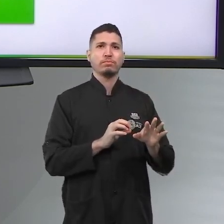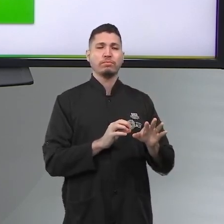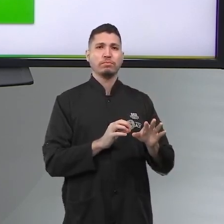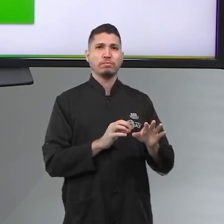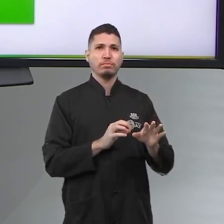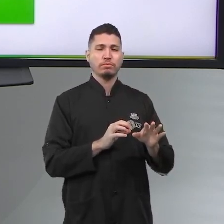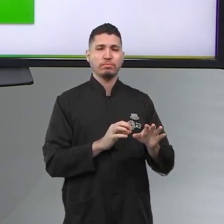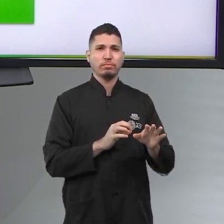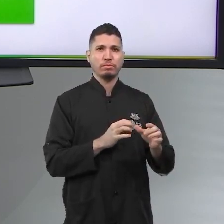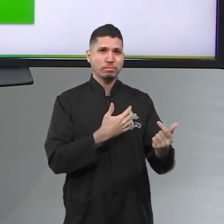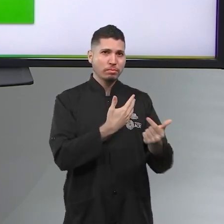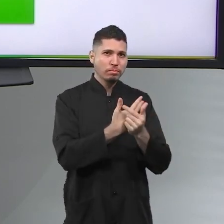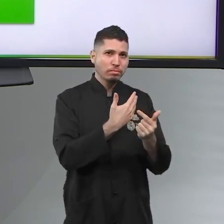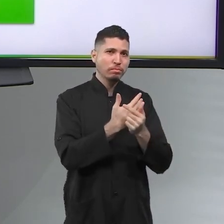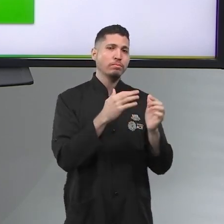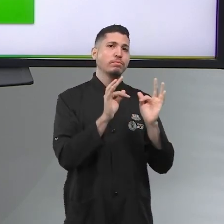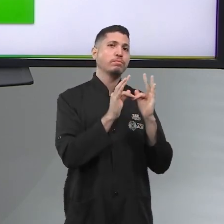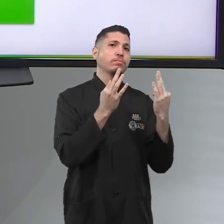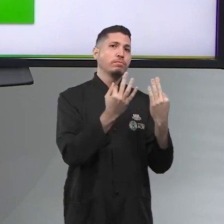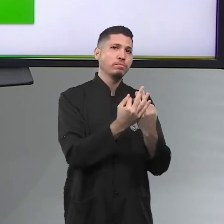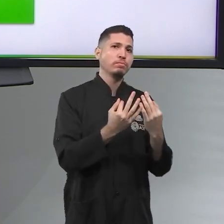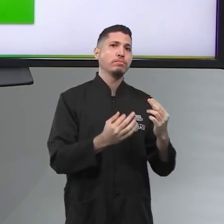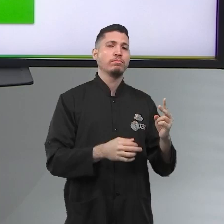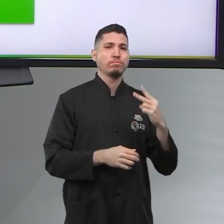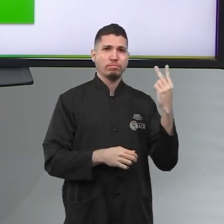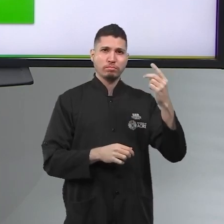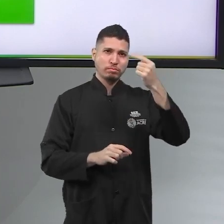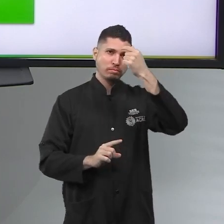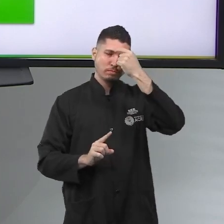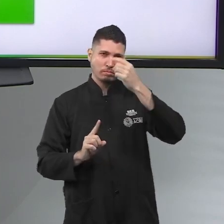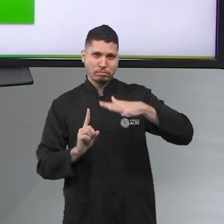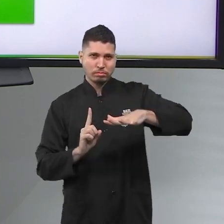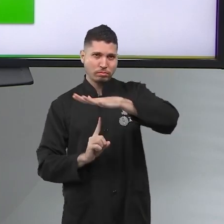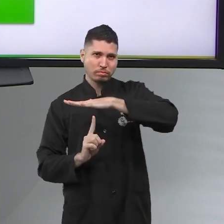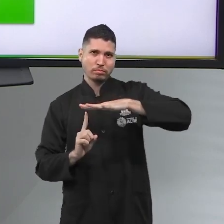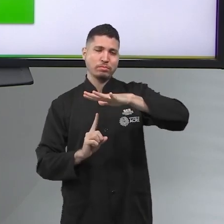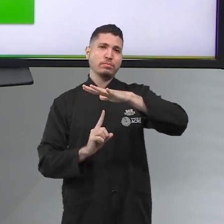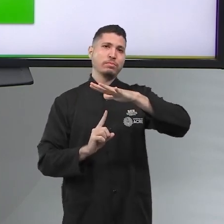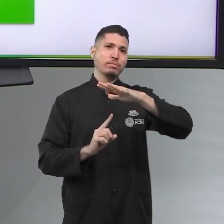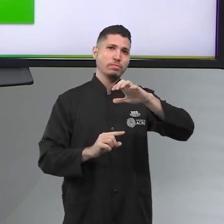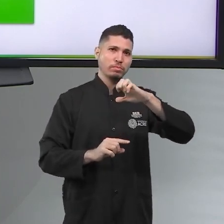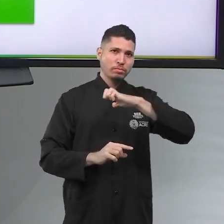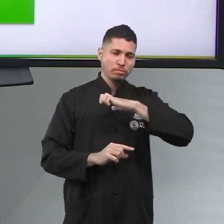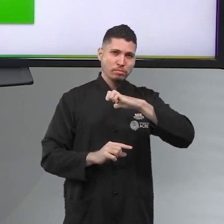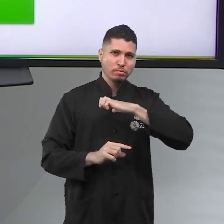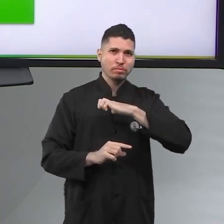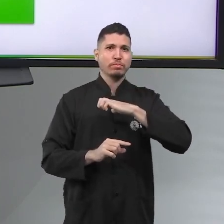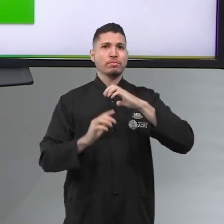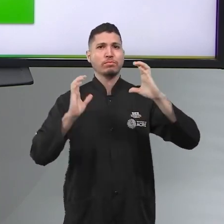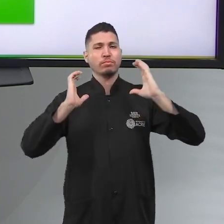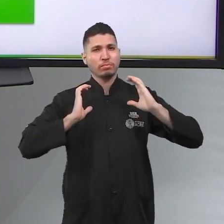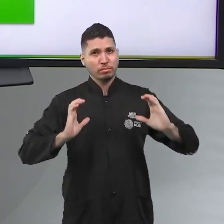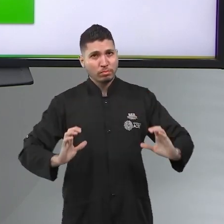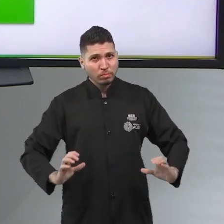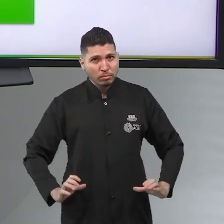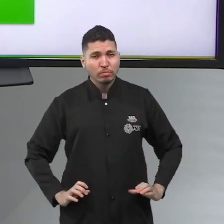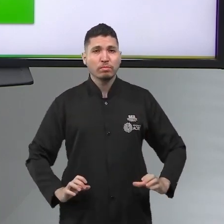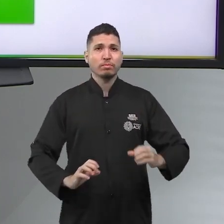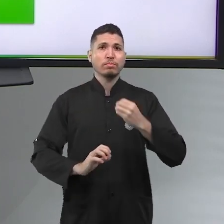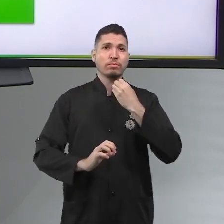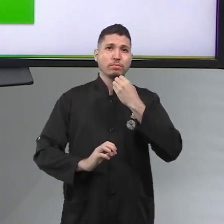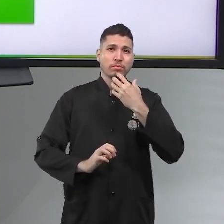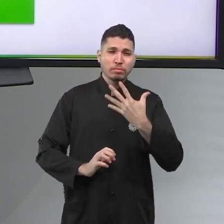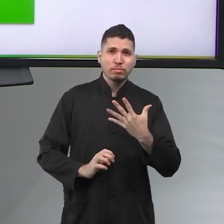de orientar. Valores morais, princípios éticos, um bom comportamento, você